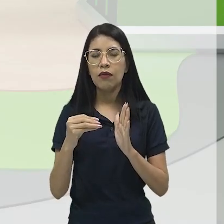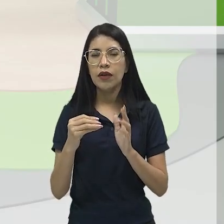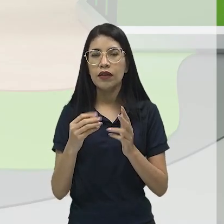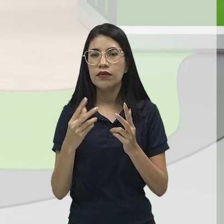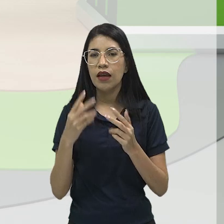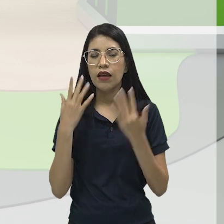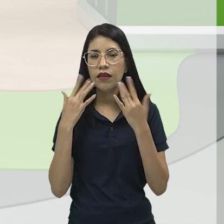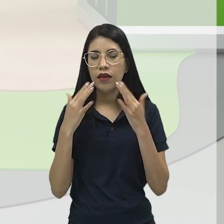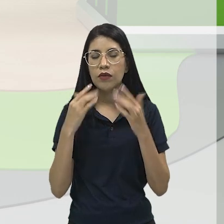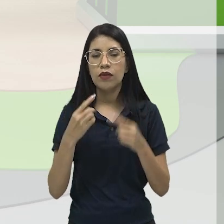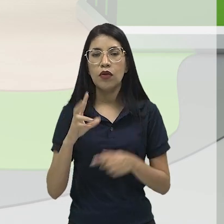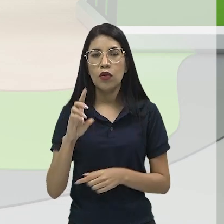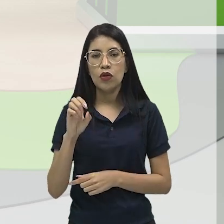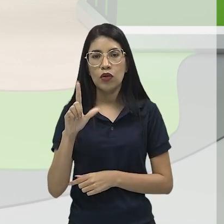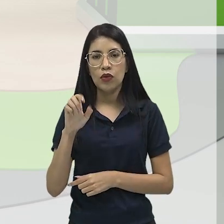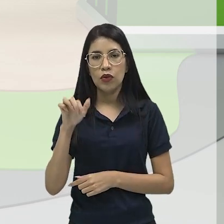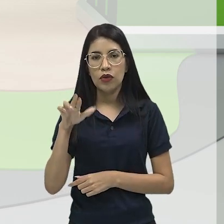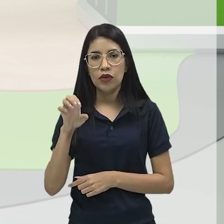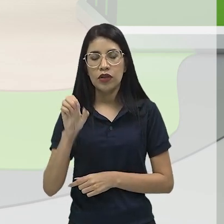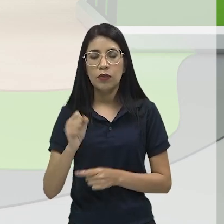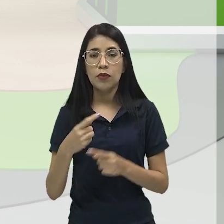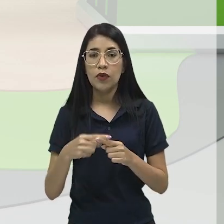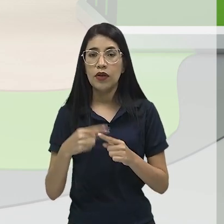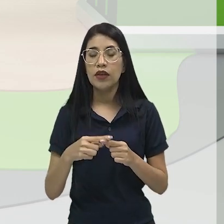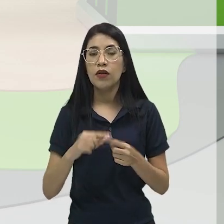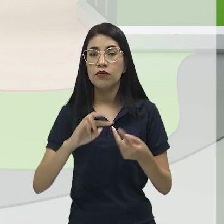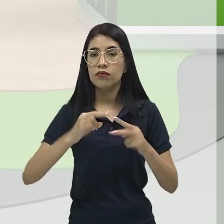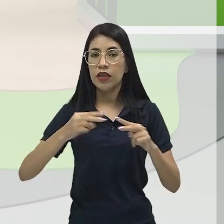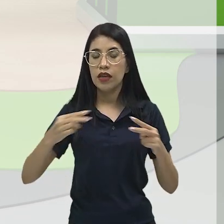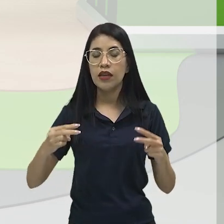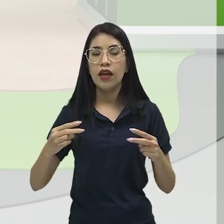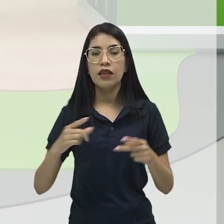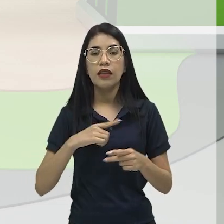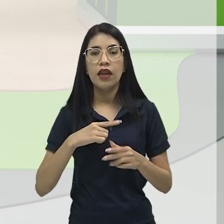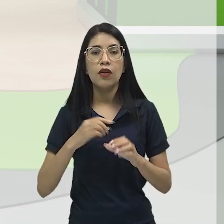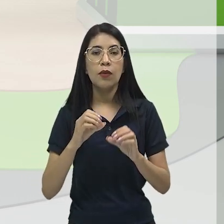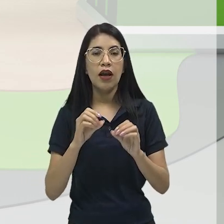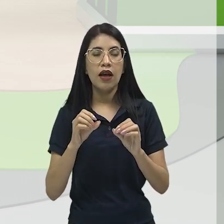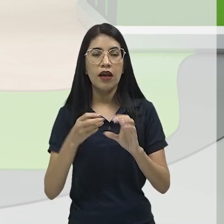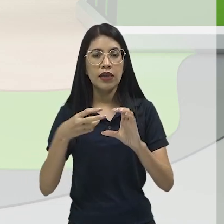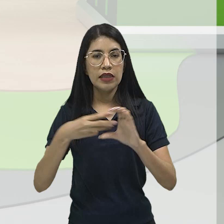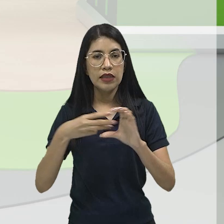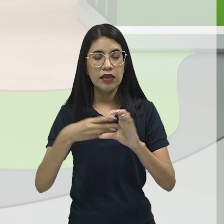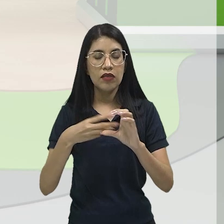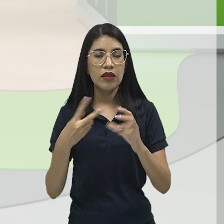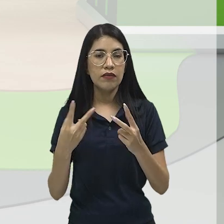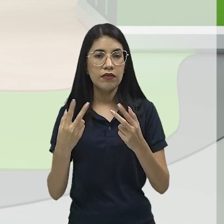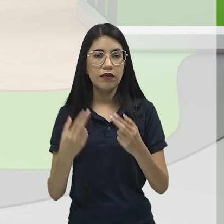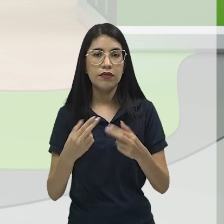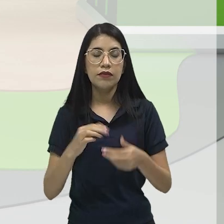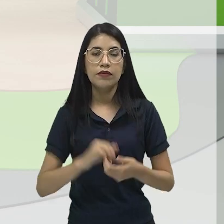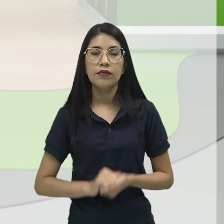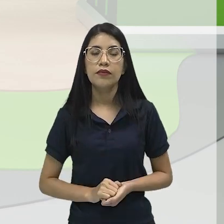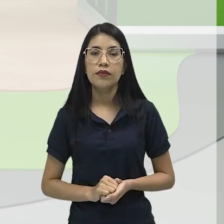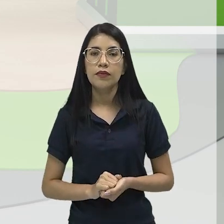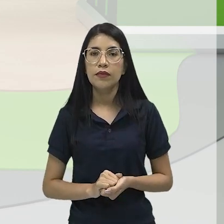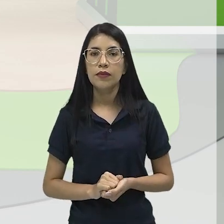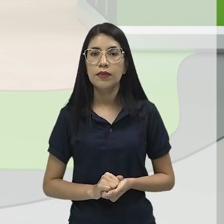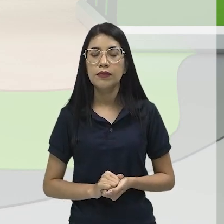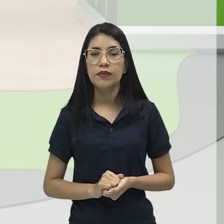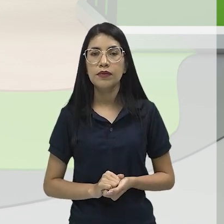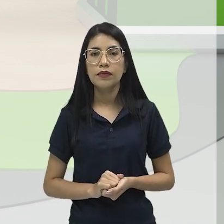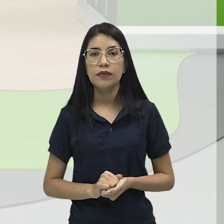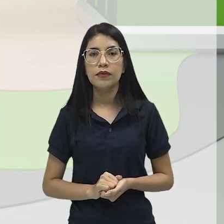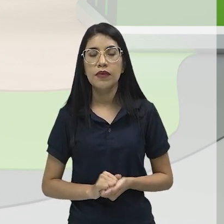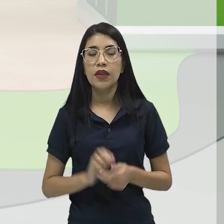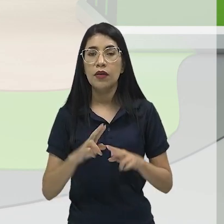que o material genético dos dois partiu da mesma célula fecundada, né, no processo de